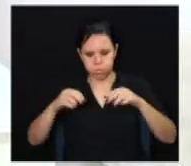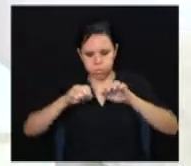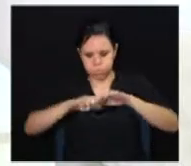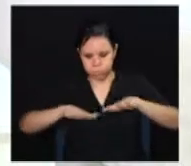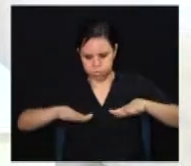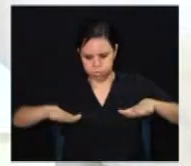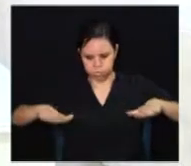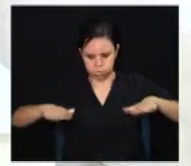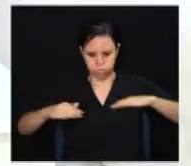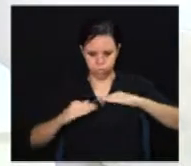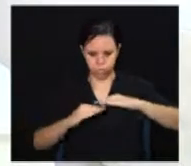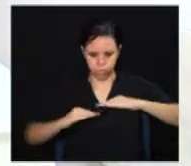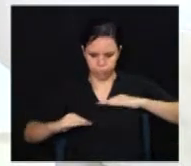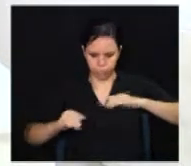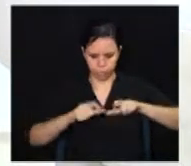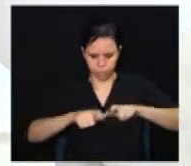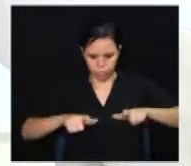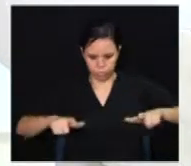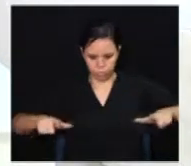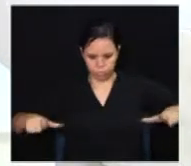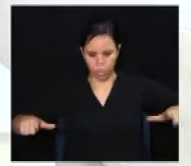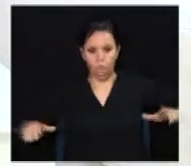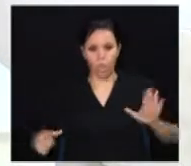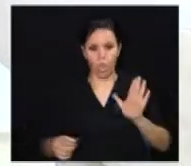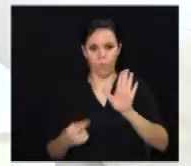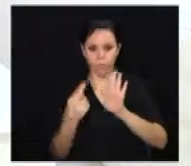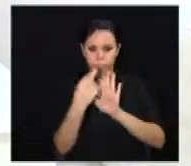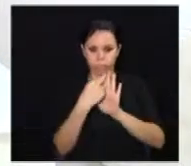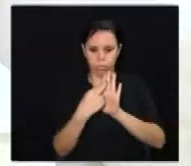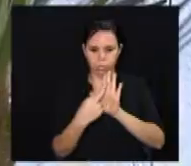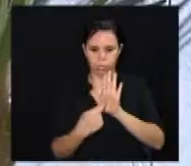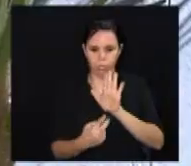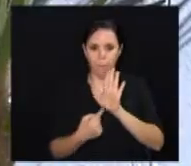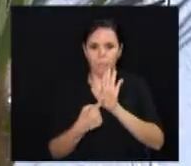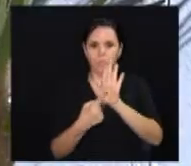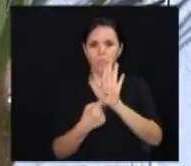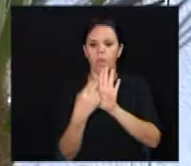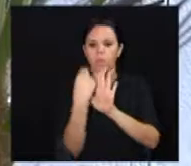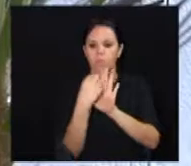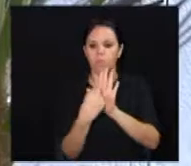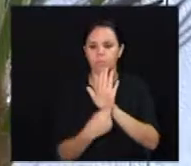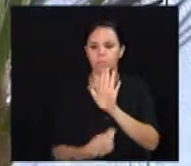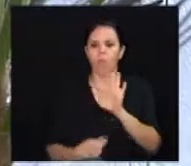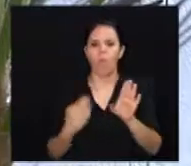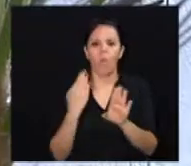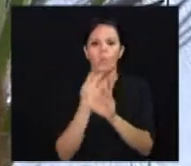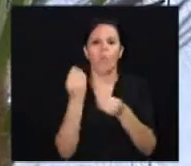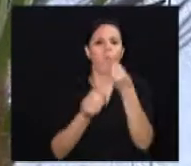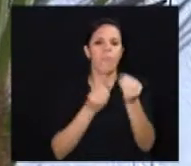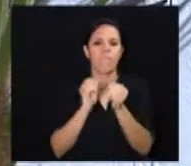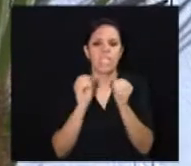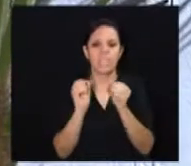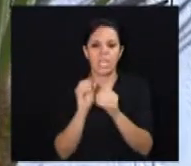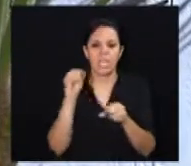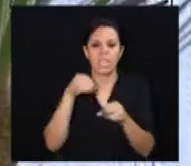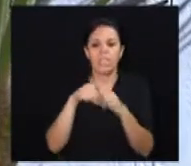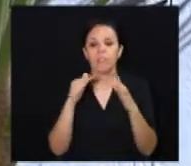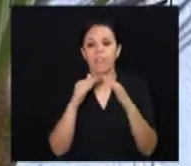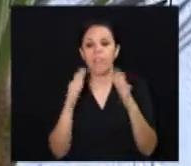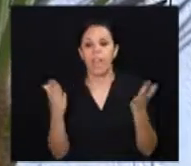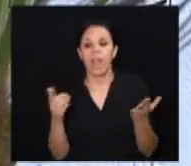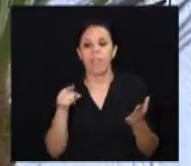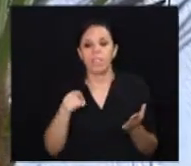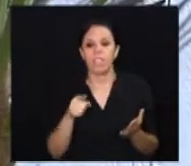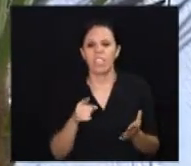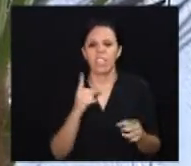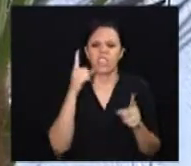né? Então eu vou passar a receita para vocês de como fazer a massa caseira. Porque a gente consegue encontrar massa fresca, mas geralmente ela já vem cortada, né? É difícil a gente